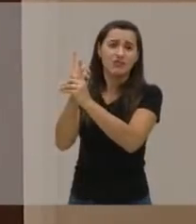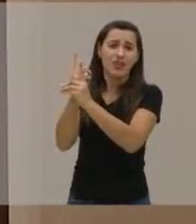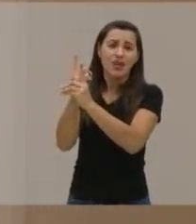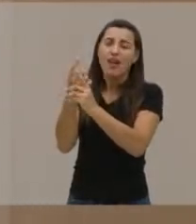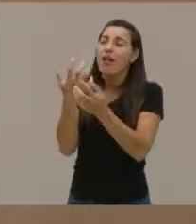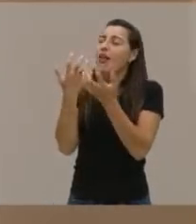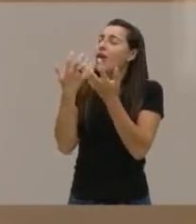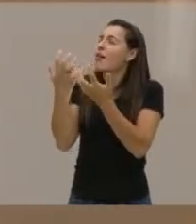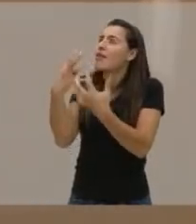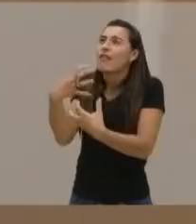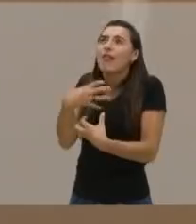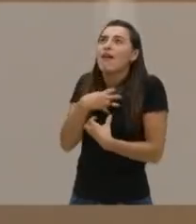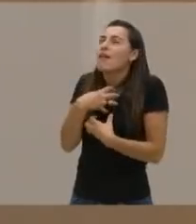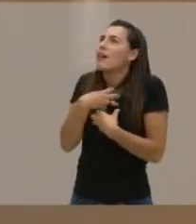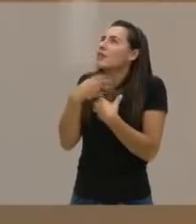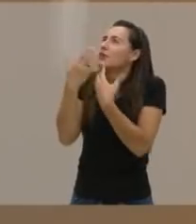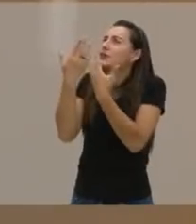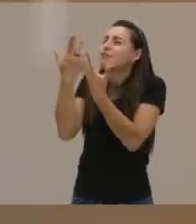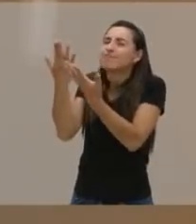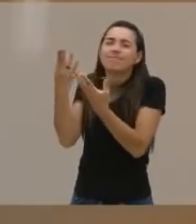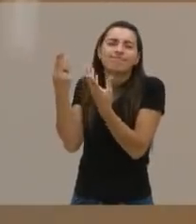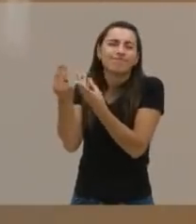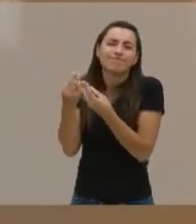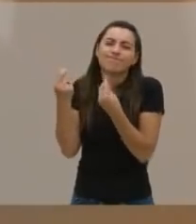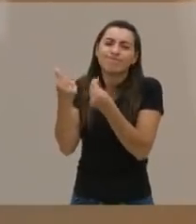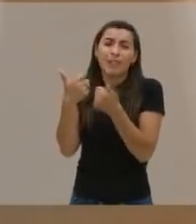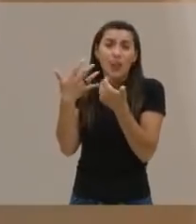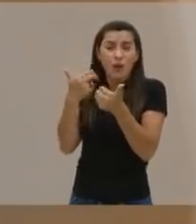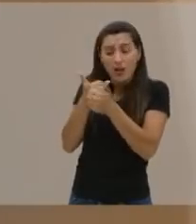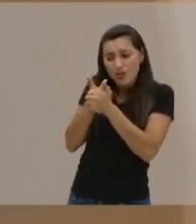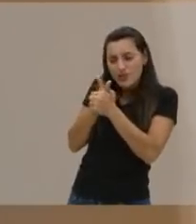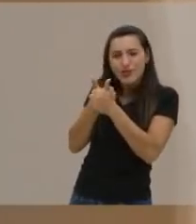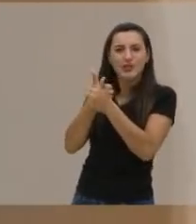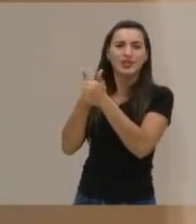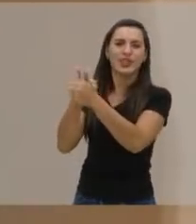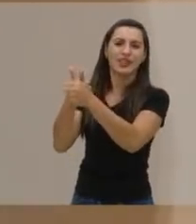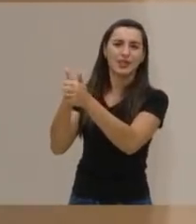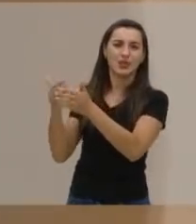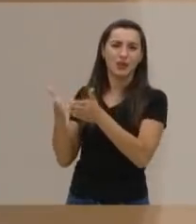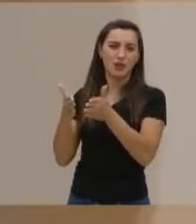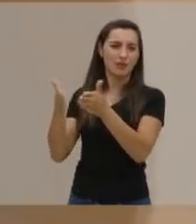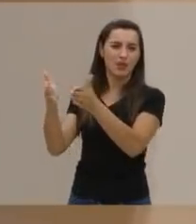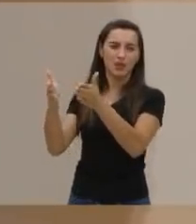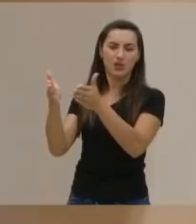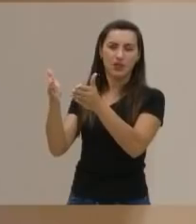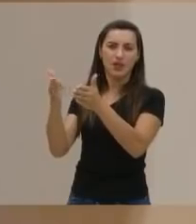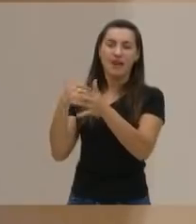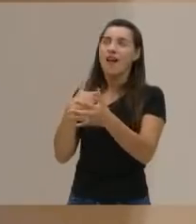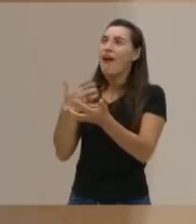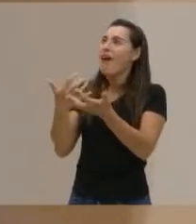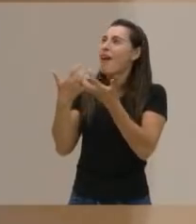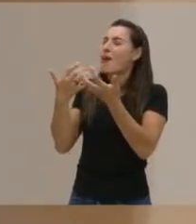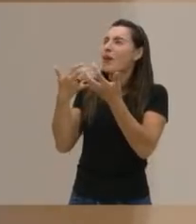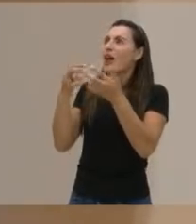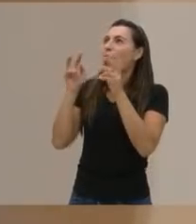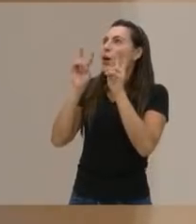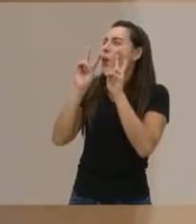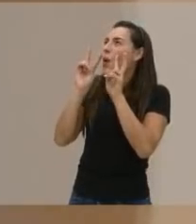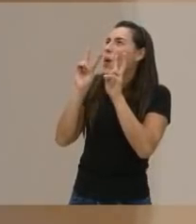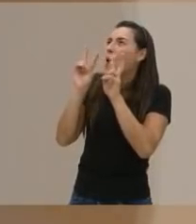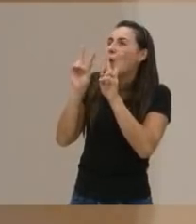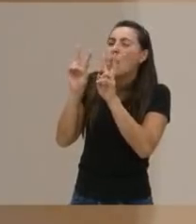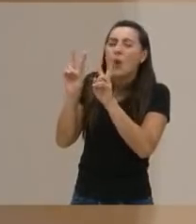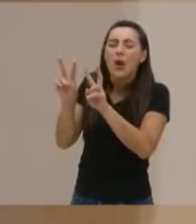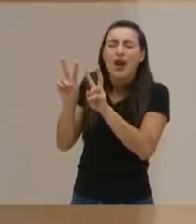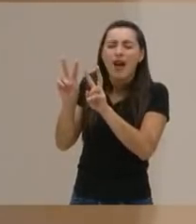quero experimentá-lo, eu quero experimentá-lo, eu quero seguir o teu caminho, eu quero seguir o teu caminho, eu quero enxergar-te com os